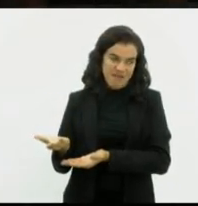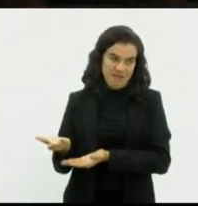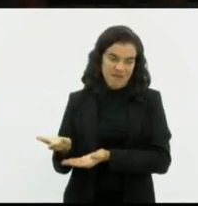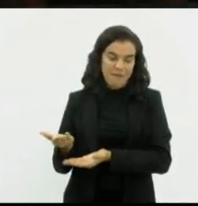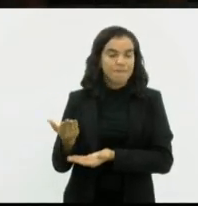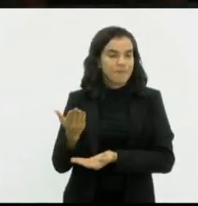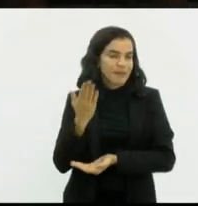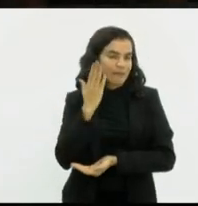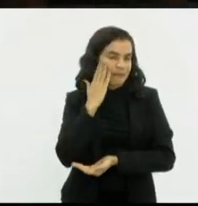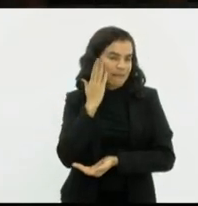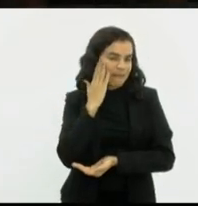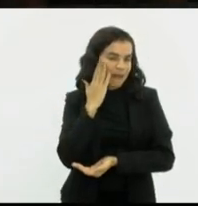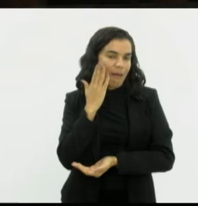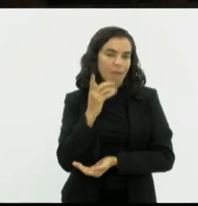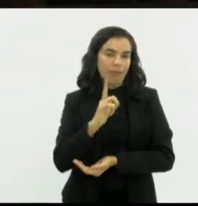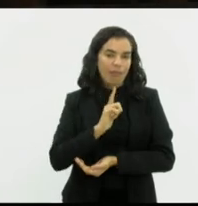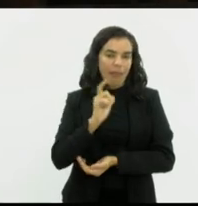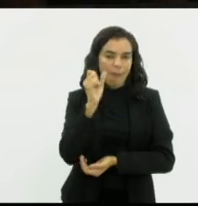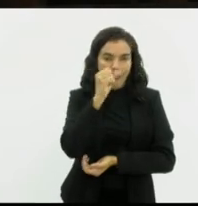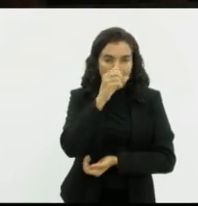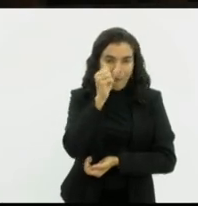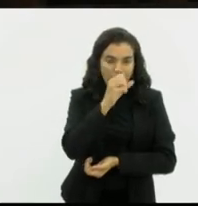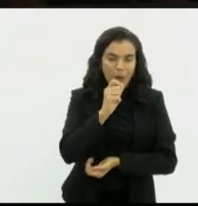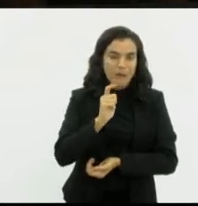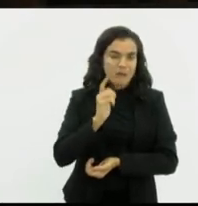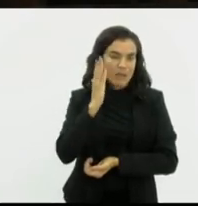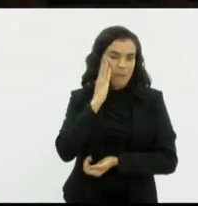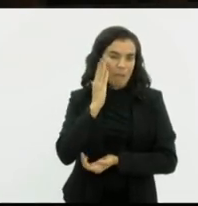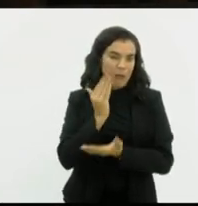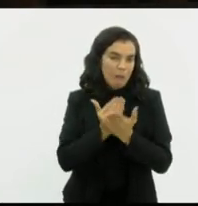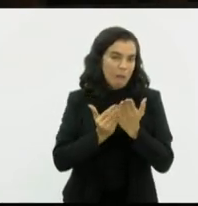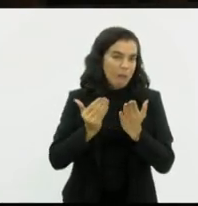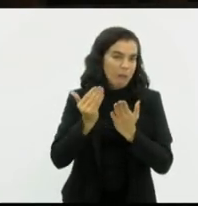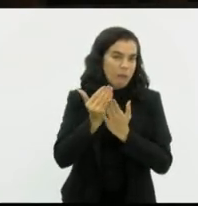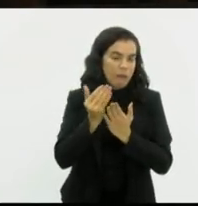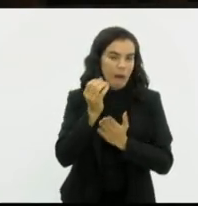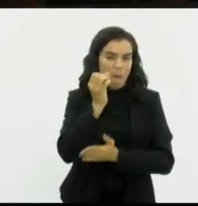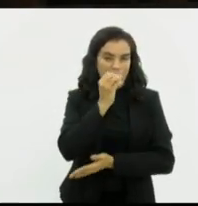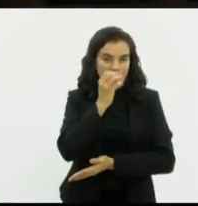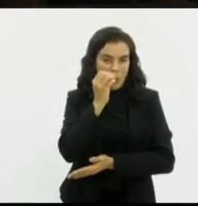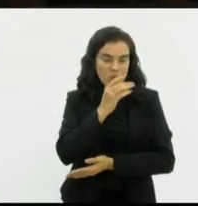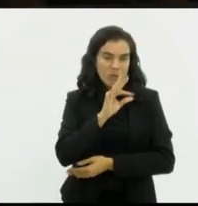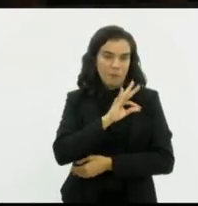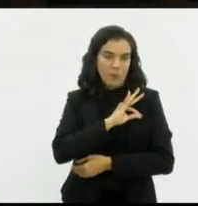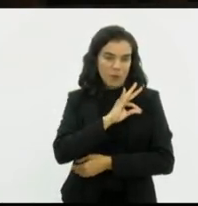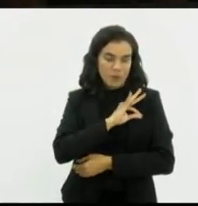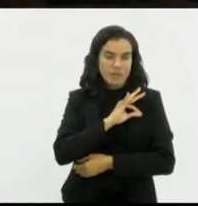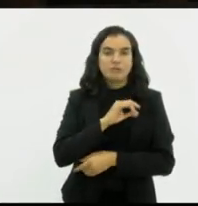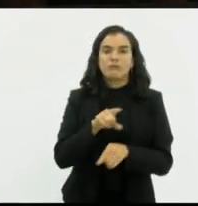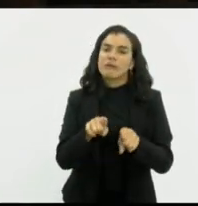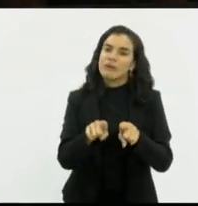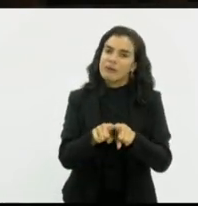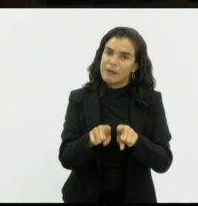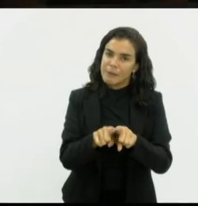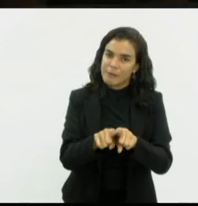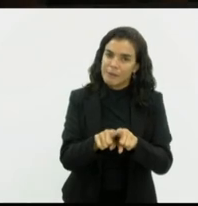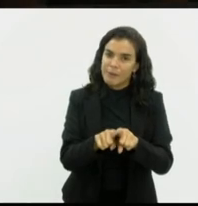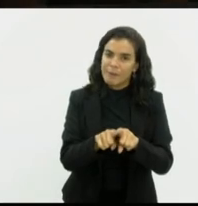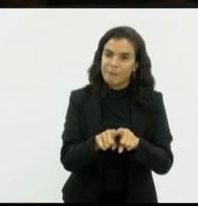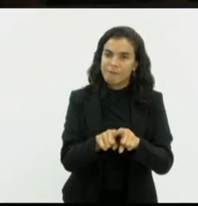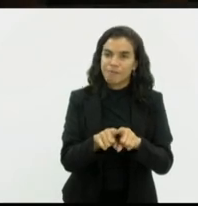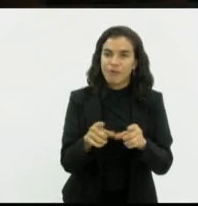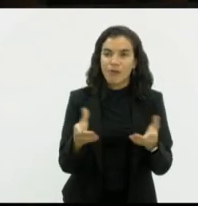Nós sabemos dos abusos, nós sabemos dos excessos dos agentes policiais também. Então, hoje